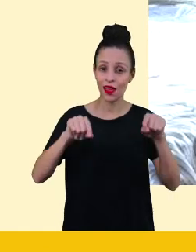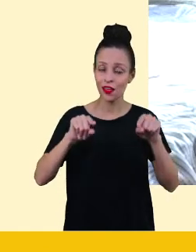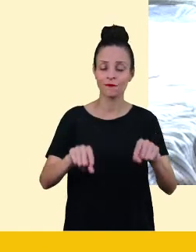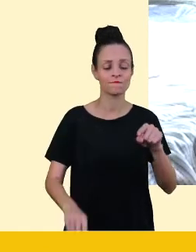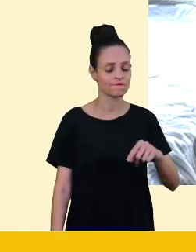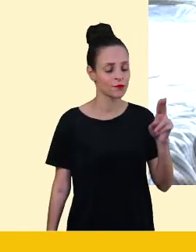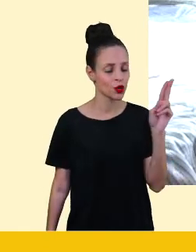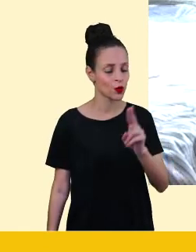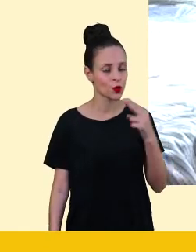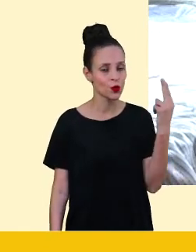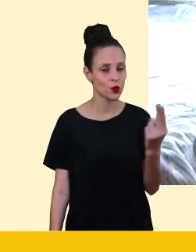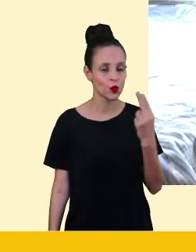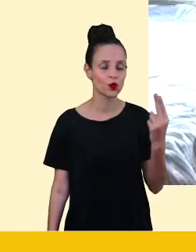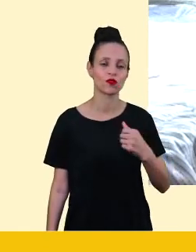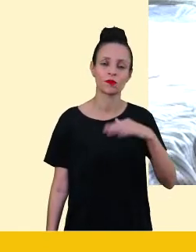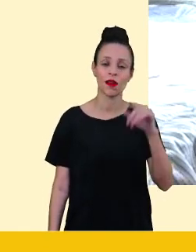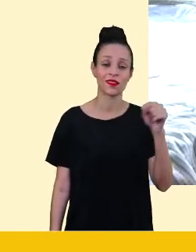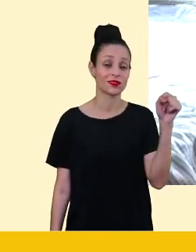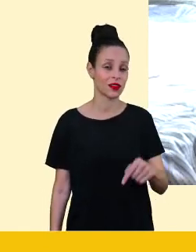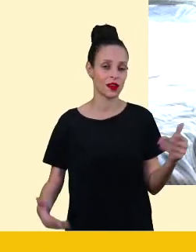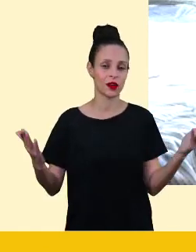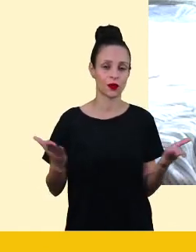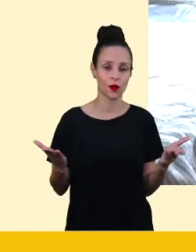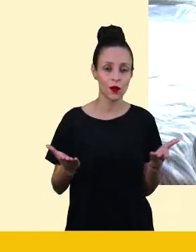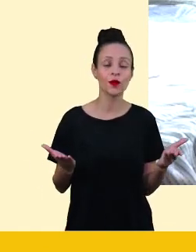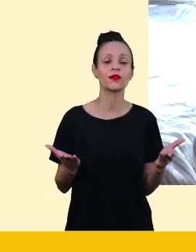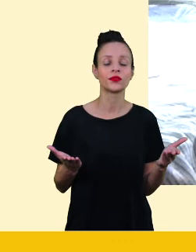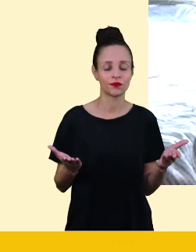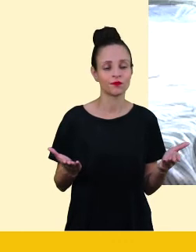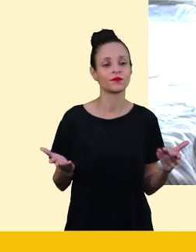urgente e ela se faz ainda mais urgente agora.